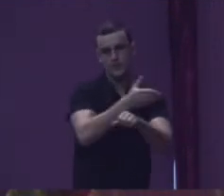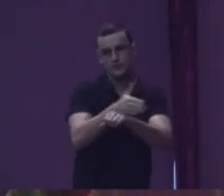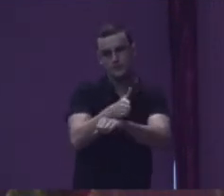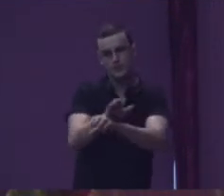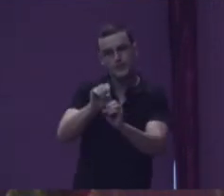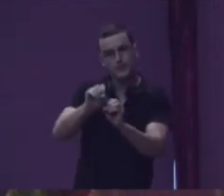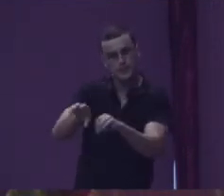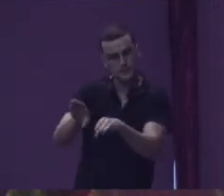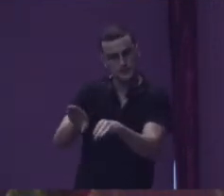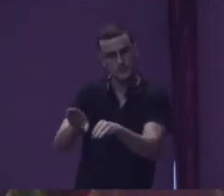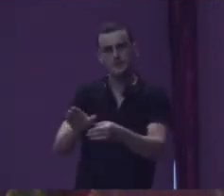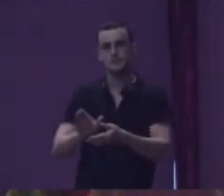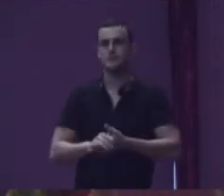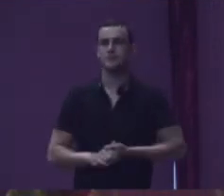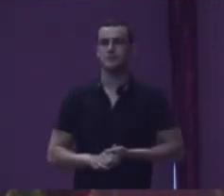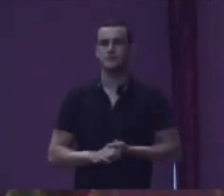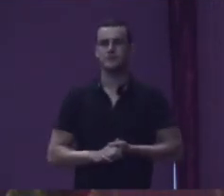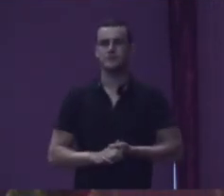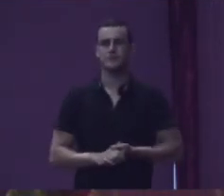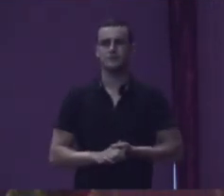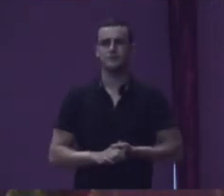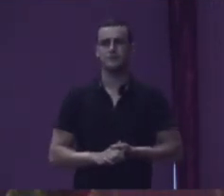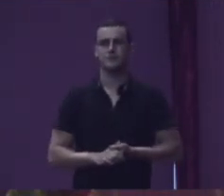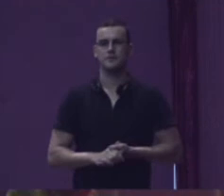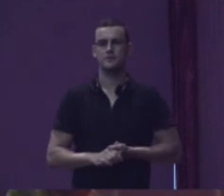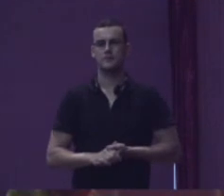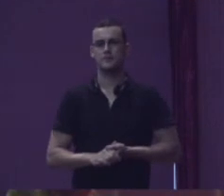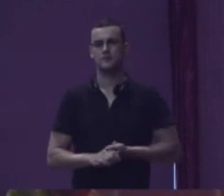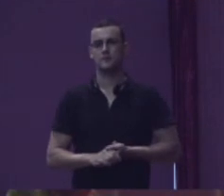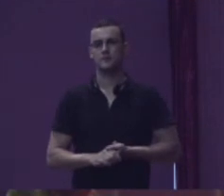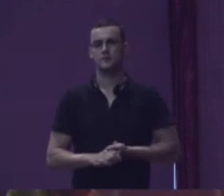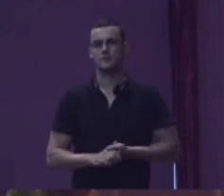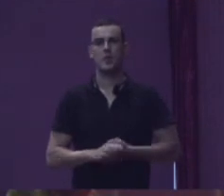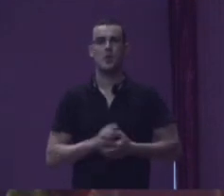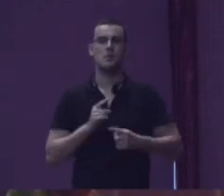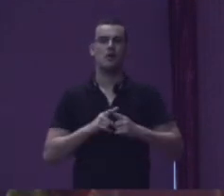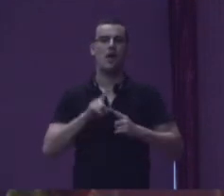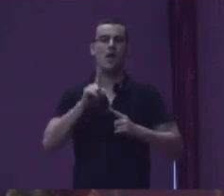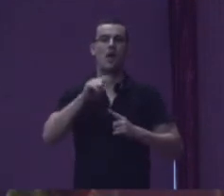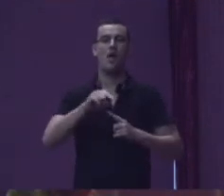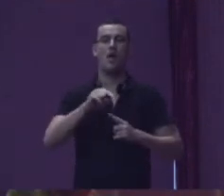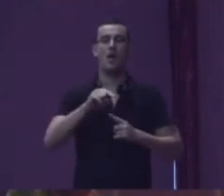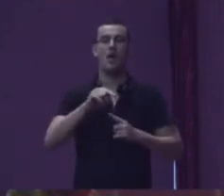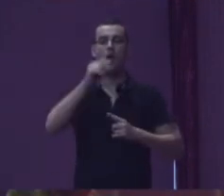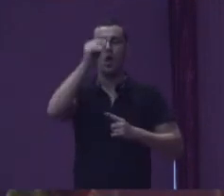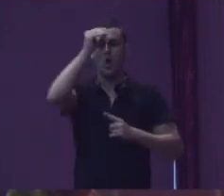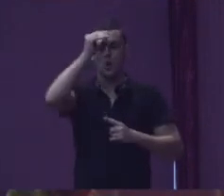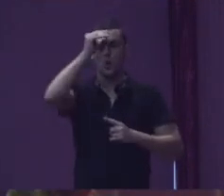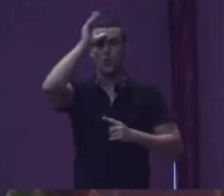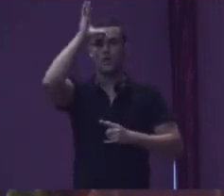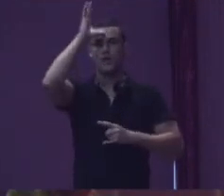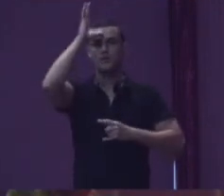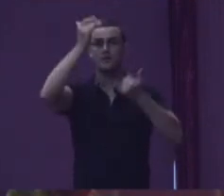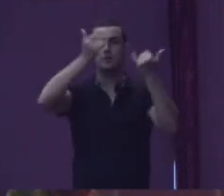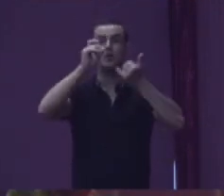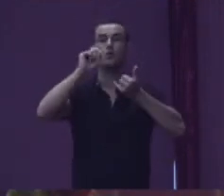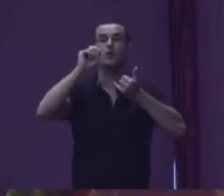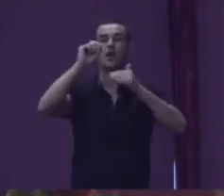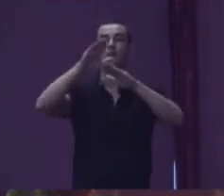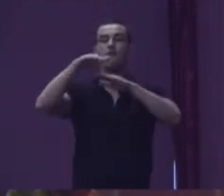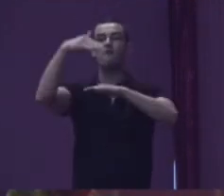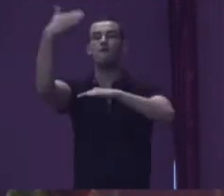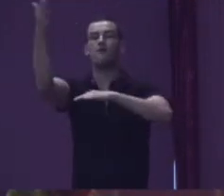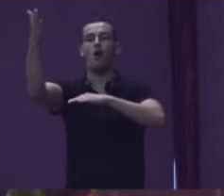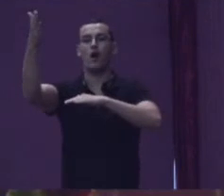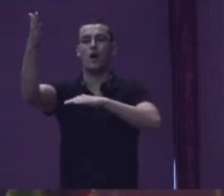que, normalmente, sempre de um conhecimento estrangeiro, no sentido cultural mesmo, assim, o conhecimento médico